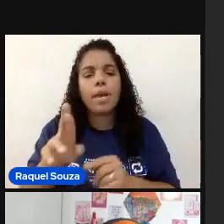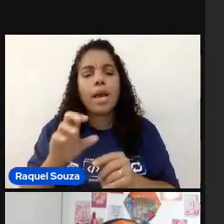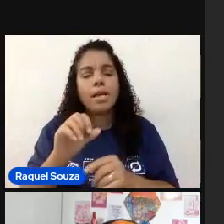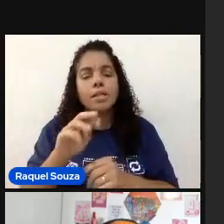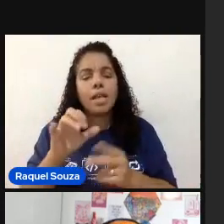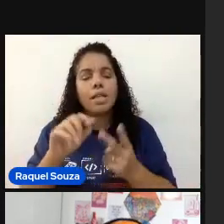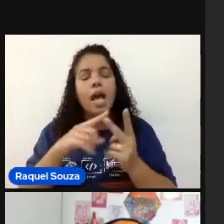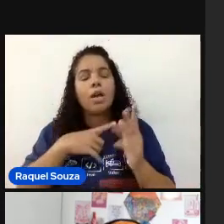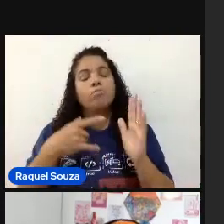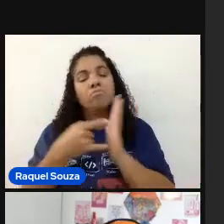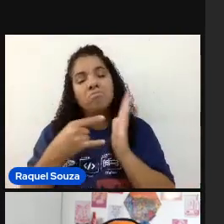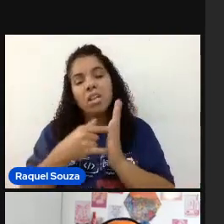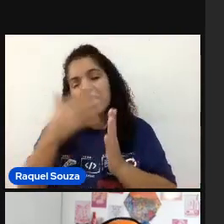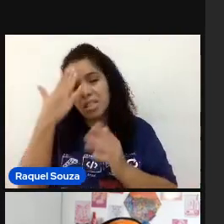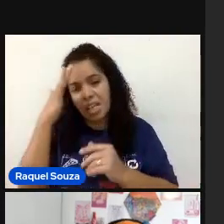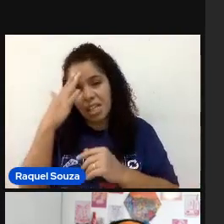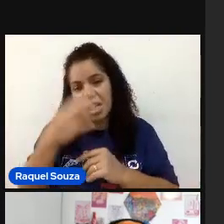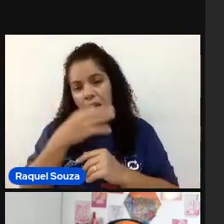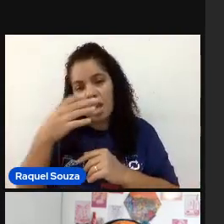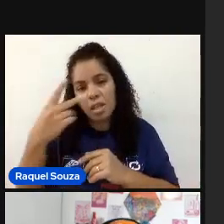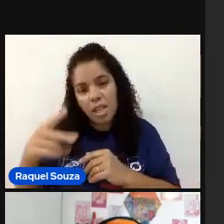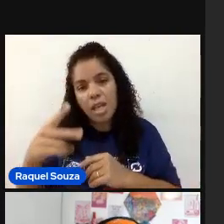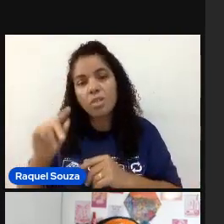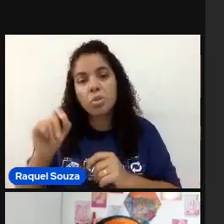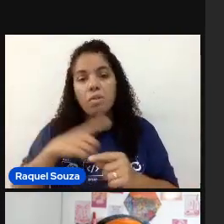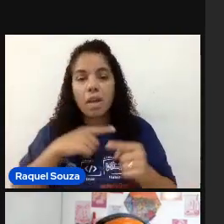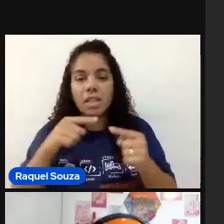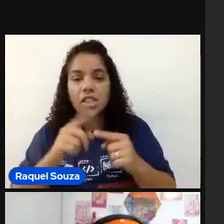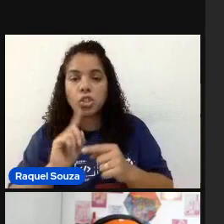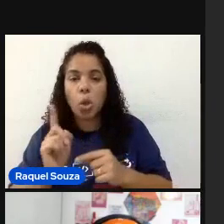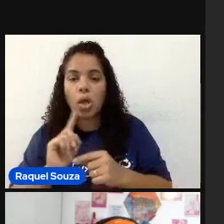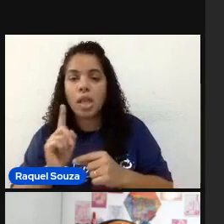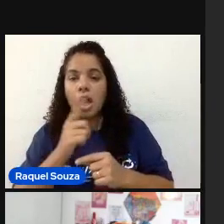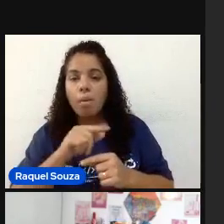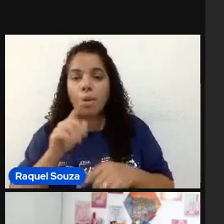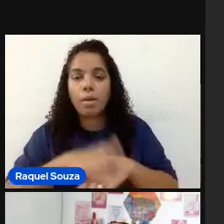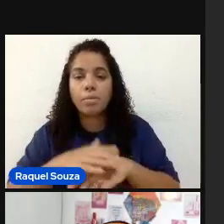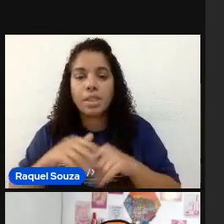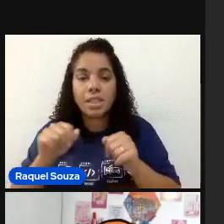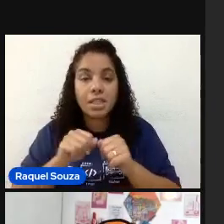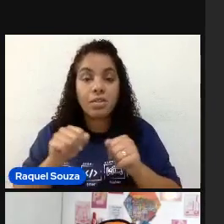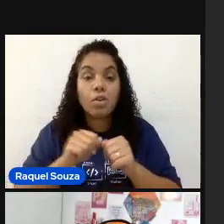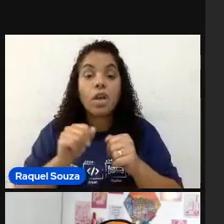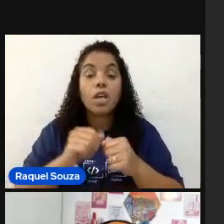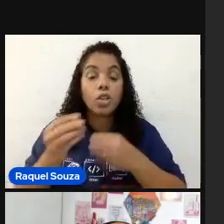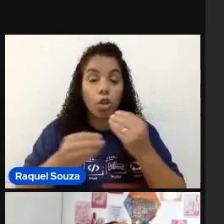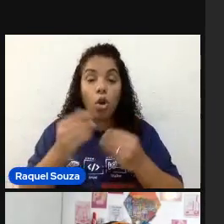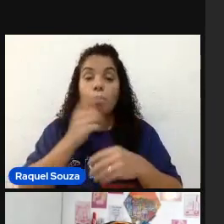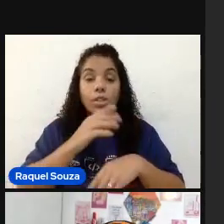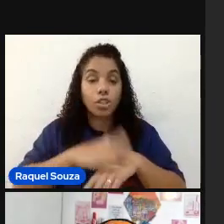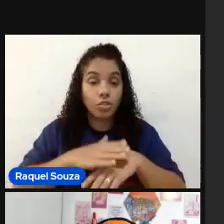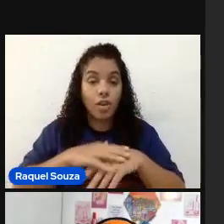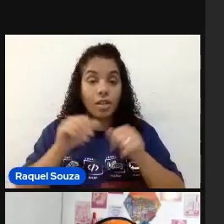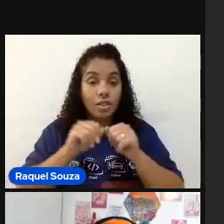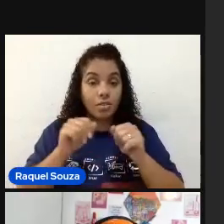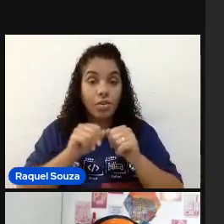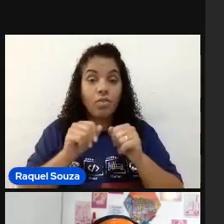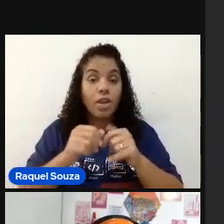para entender sobre a ótica deles, o que faz sentido ou não tecnicamente para ser desenvolvido, e como é que a gente vai se desenvolver, o que